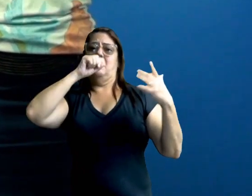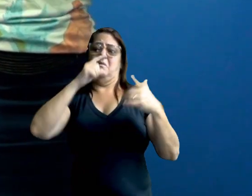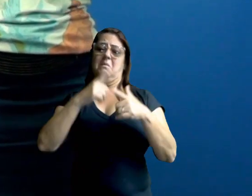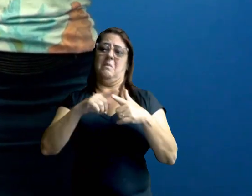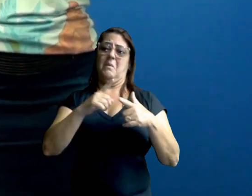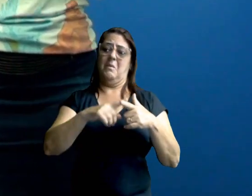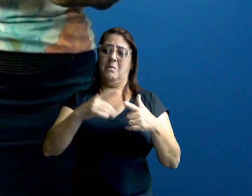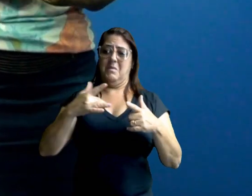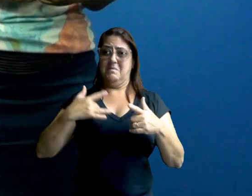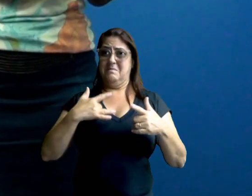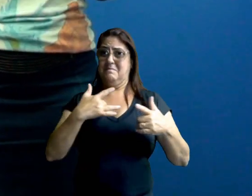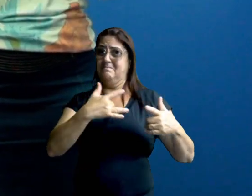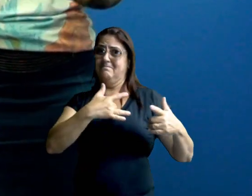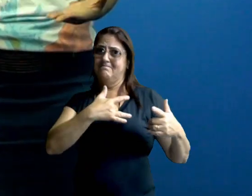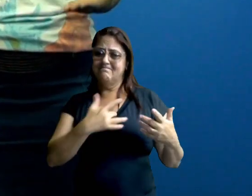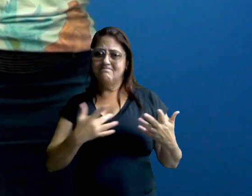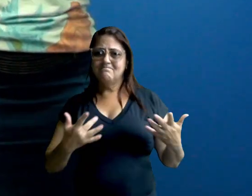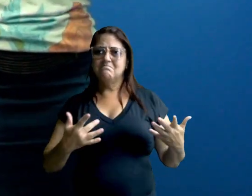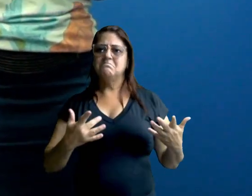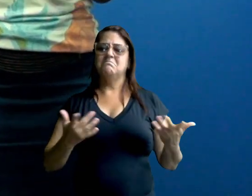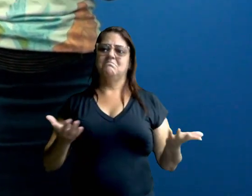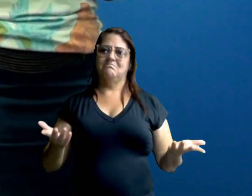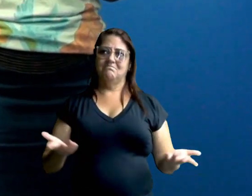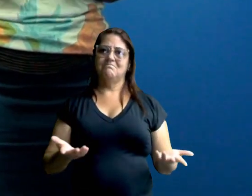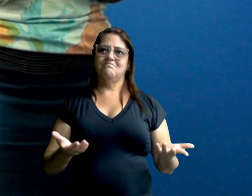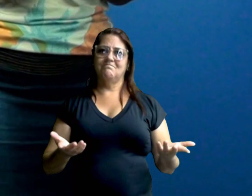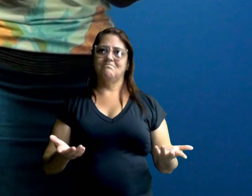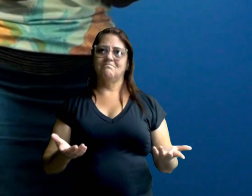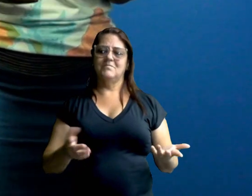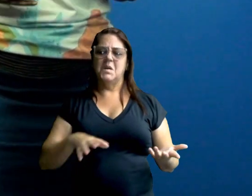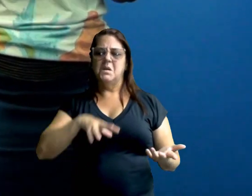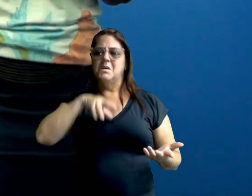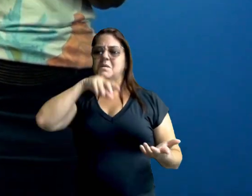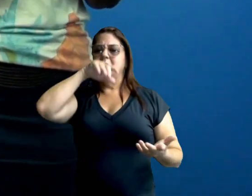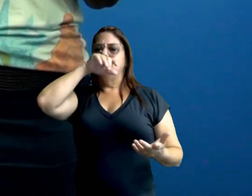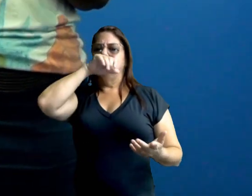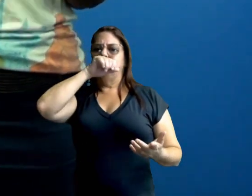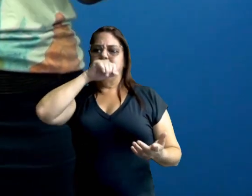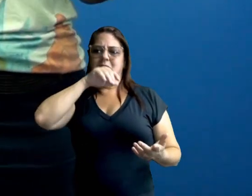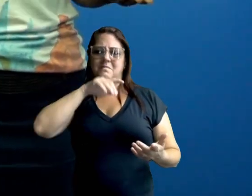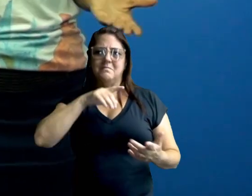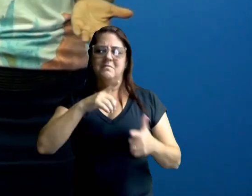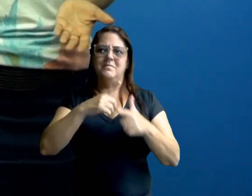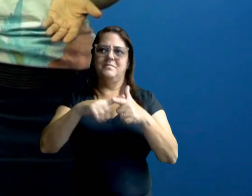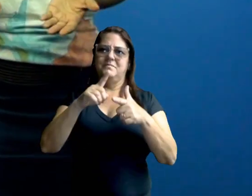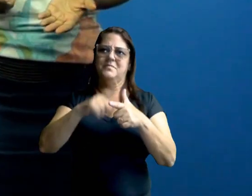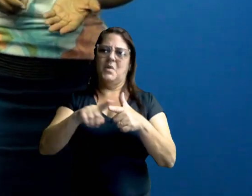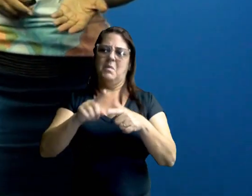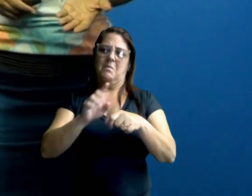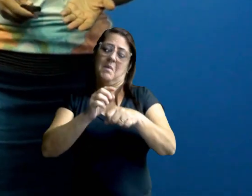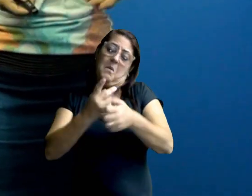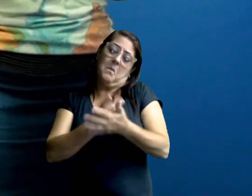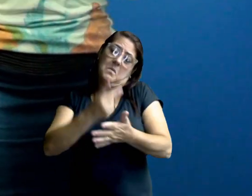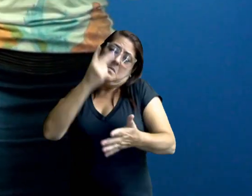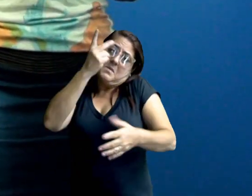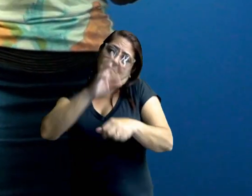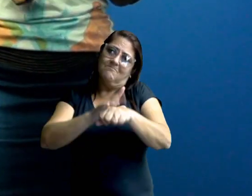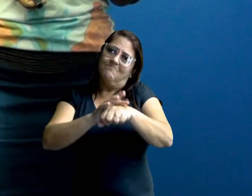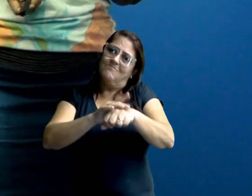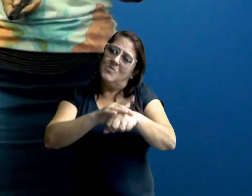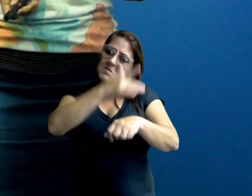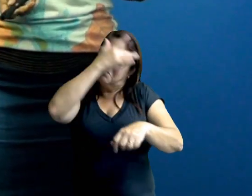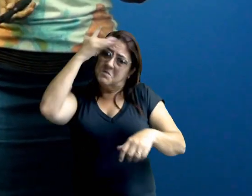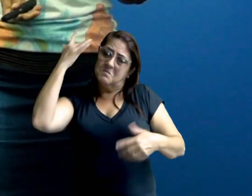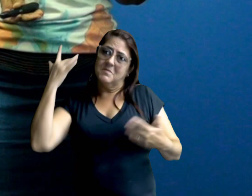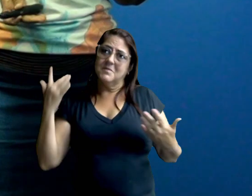E infelizmente, né, tem prejudicado a respiração e causado algumas doenças para a população. Então,